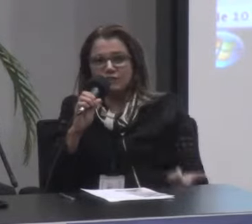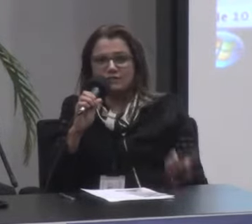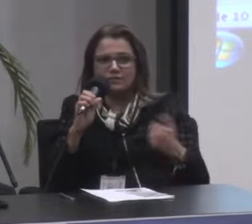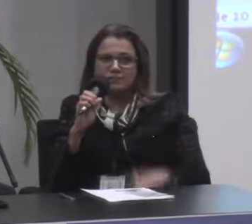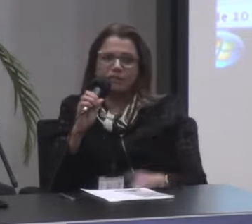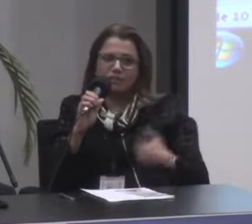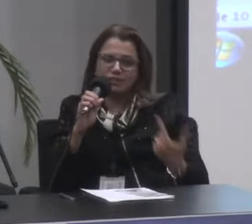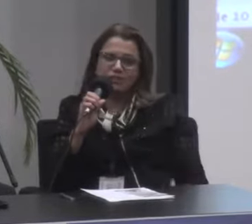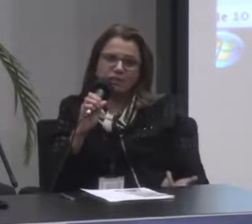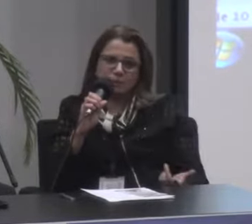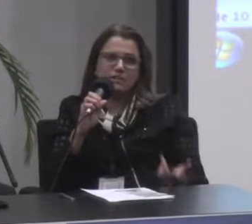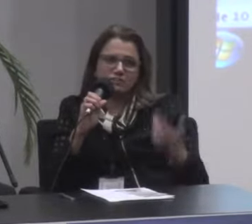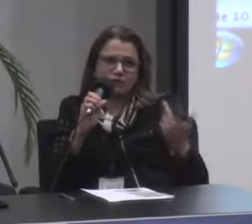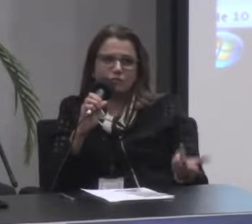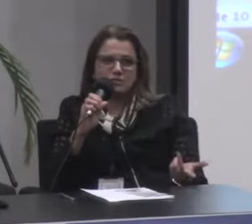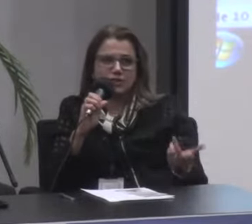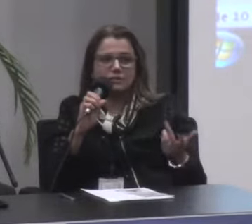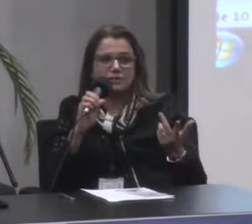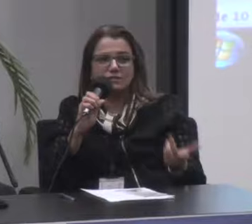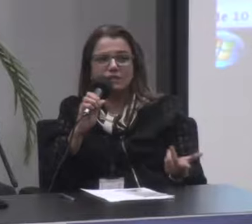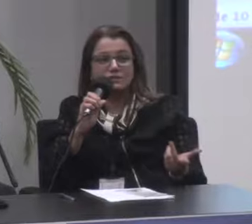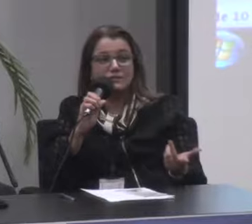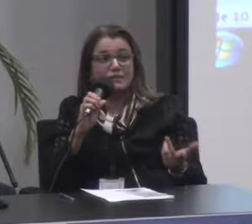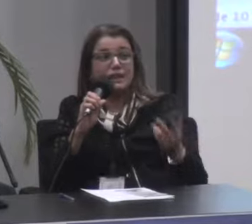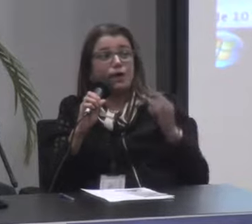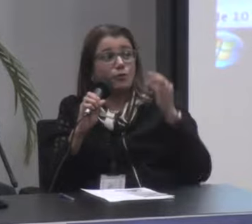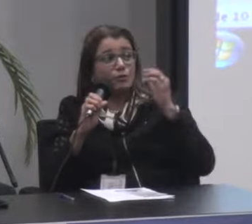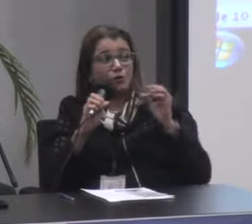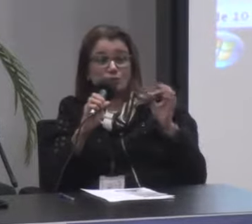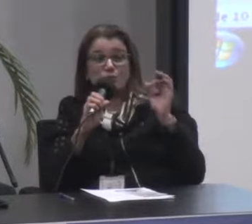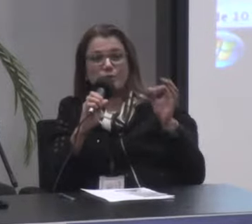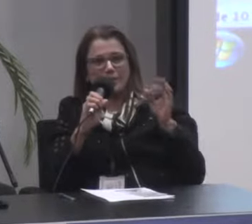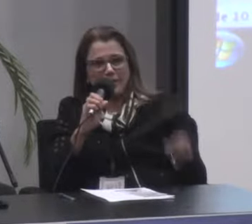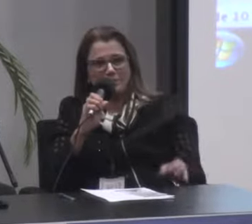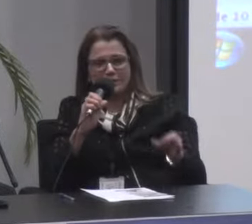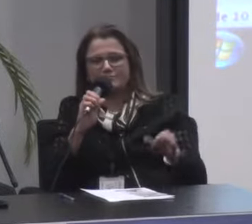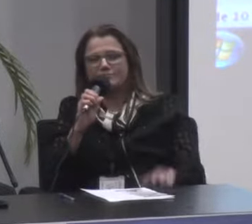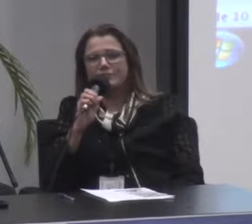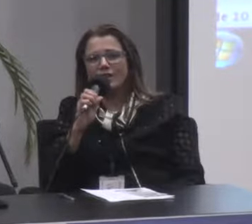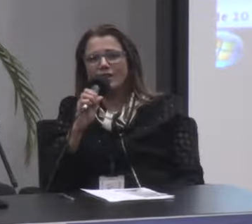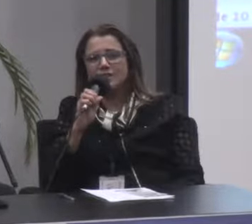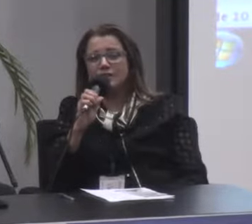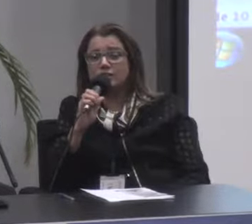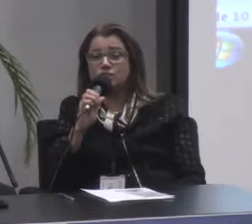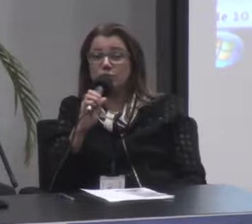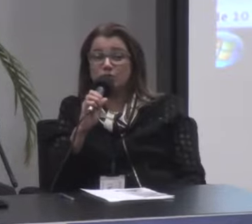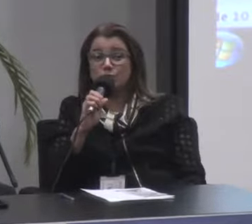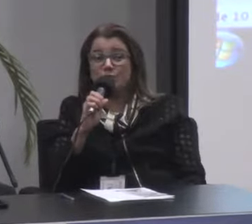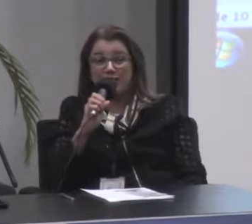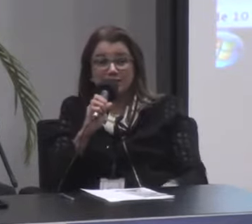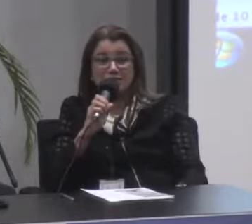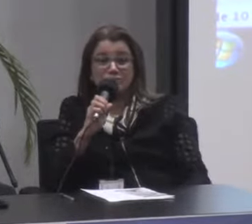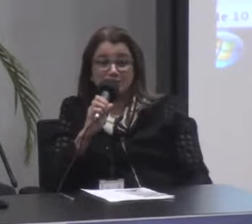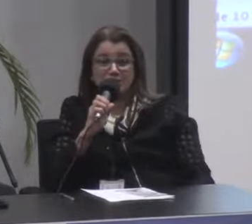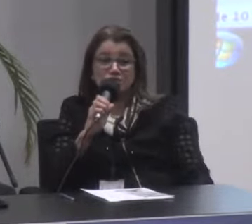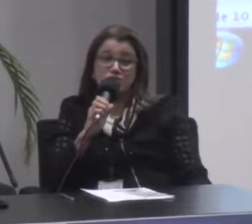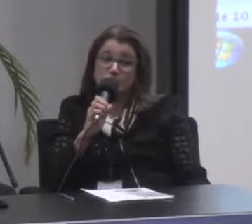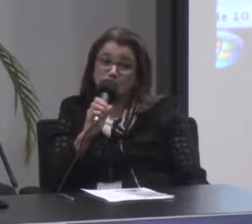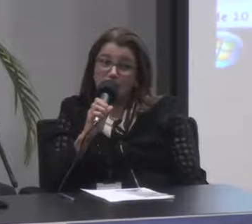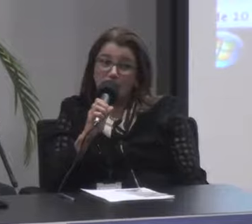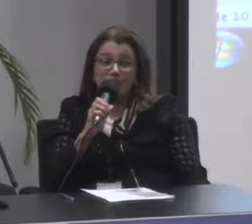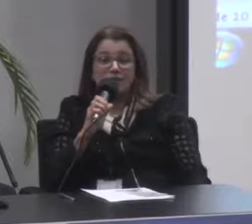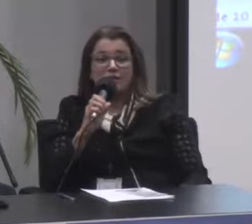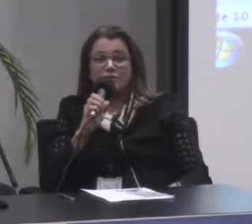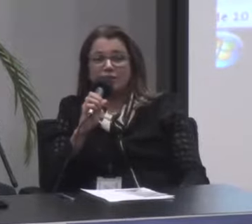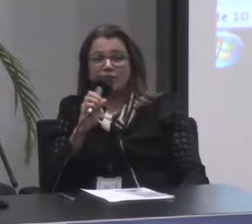vê a diferença da CVF de capacidade vital forçada sentado e deitado. O nosso problema é nas formas bulbares da doença de